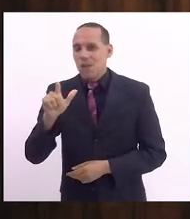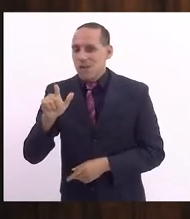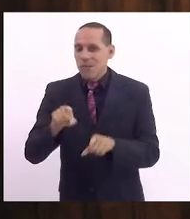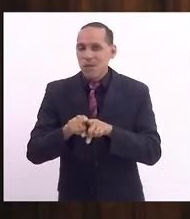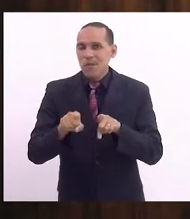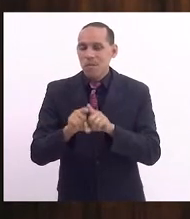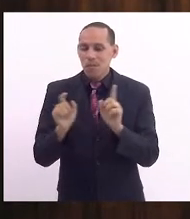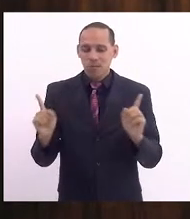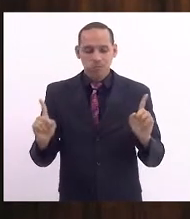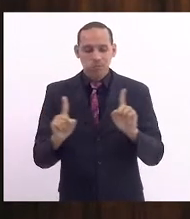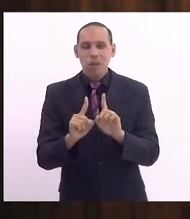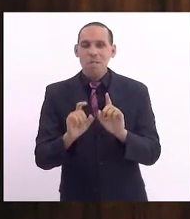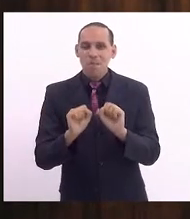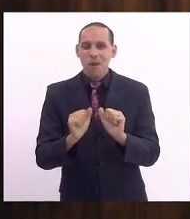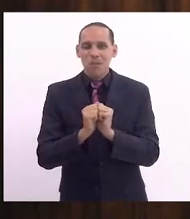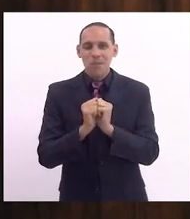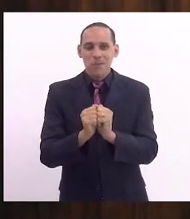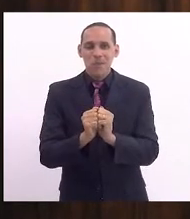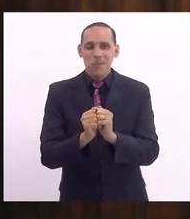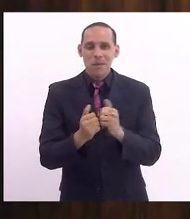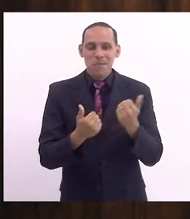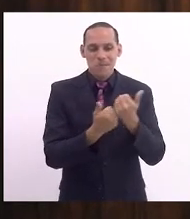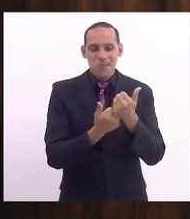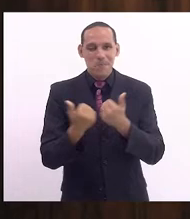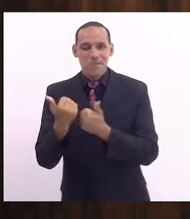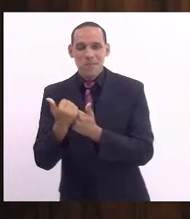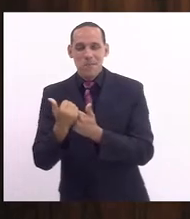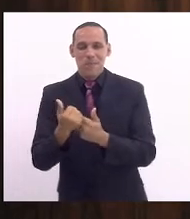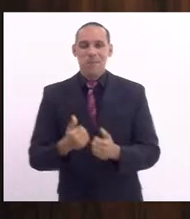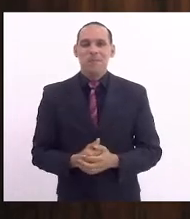estarem juntas aqui, irmanadas, uma apoiar a outra.